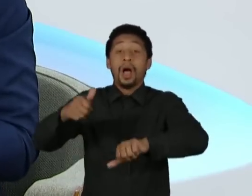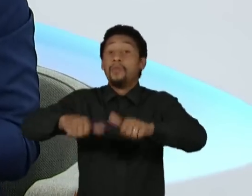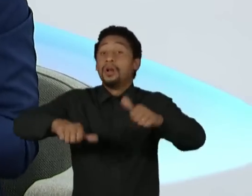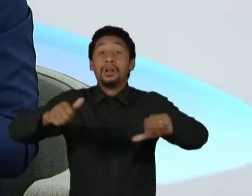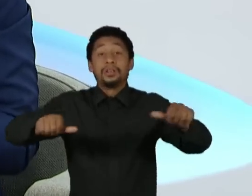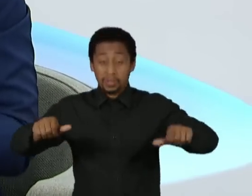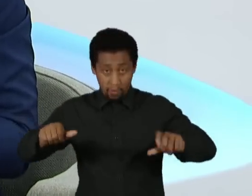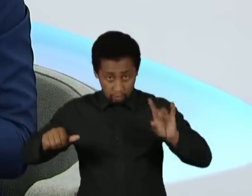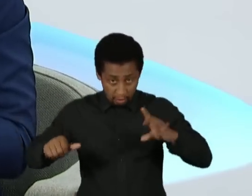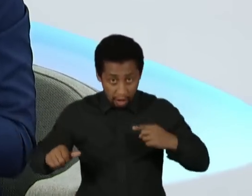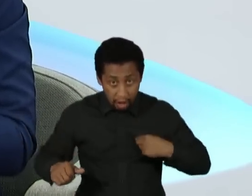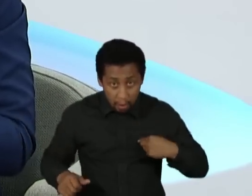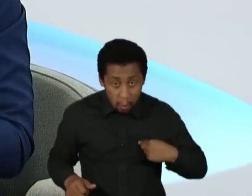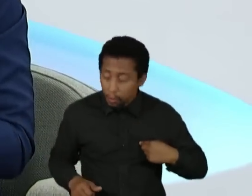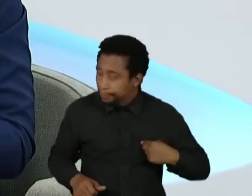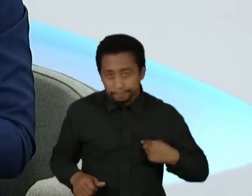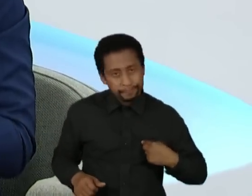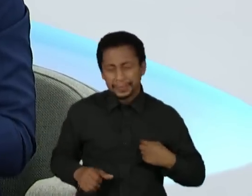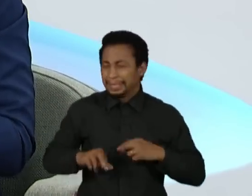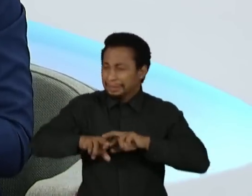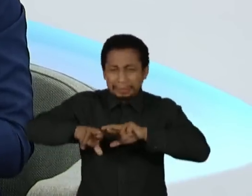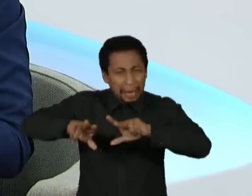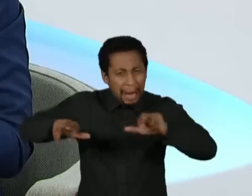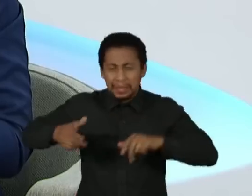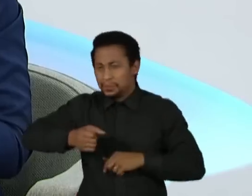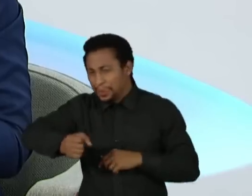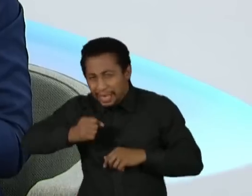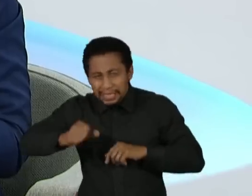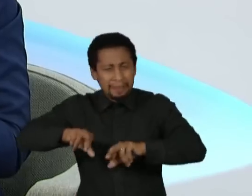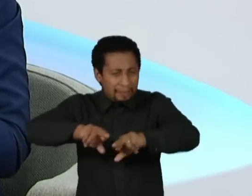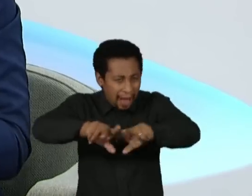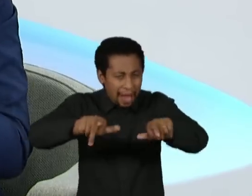só eu. São vários jornalistas, vários articulistas, várias